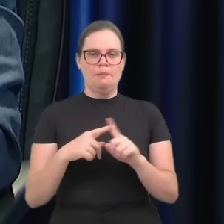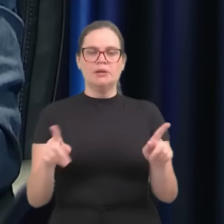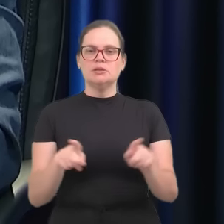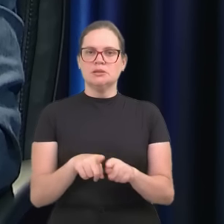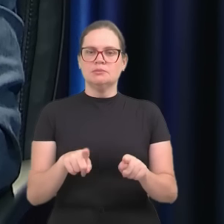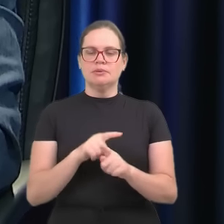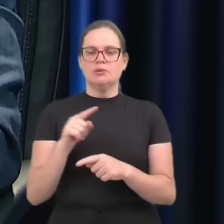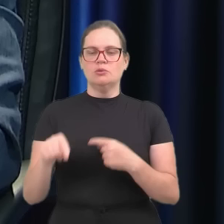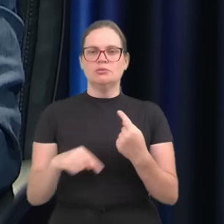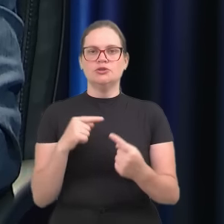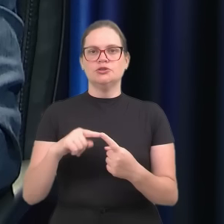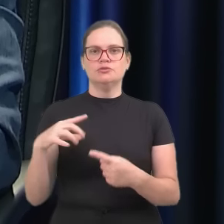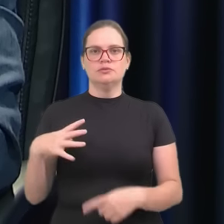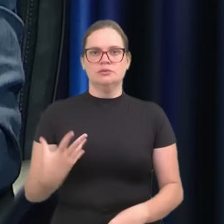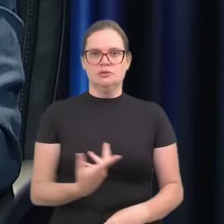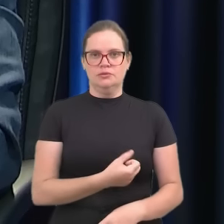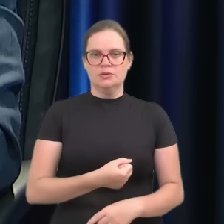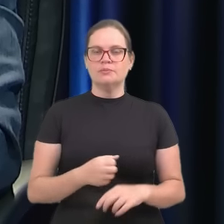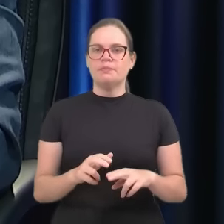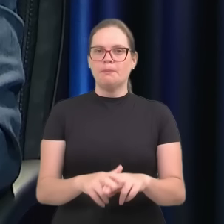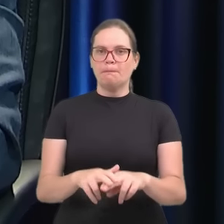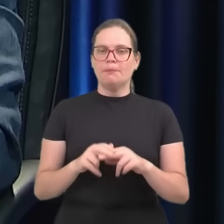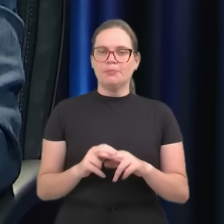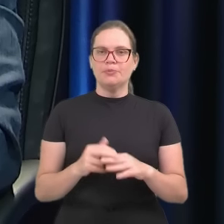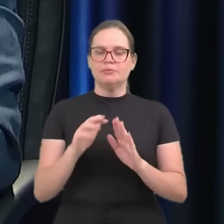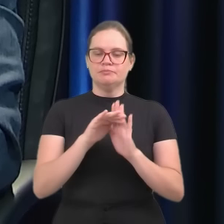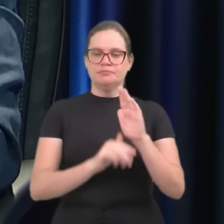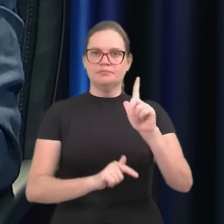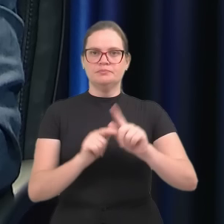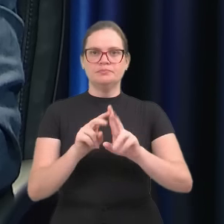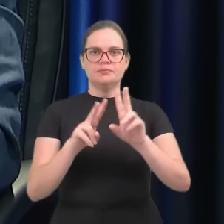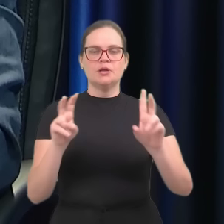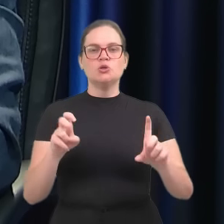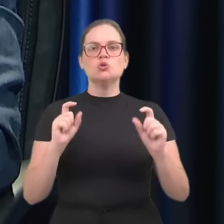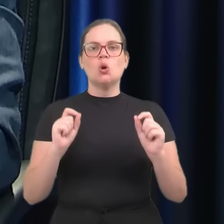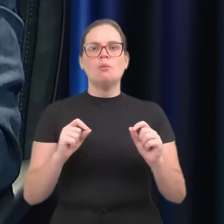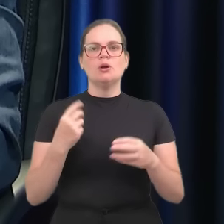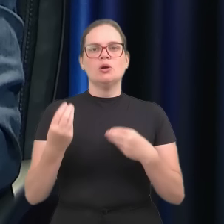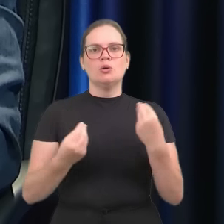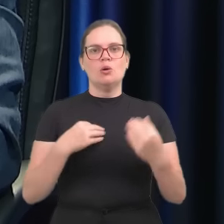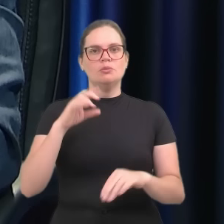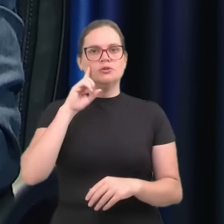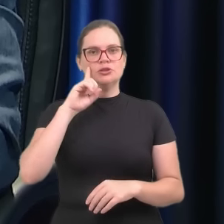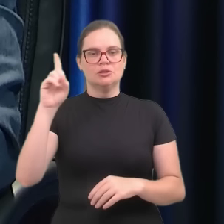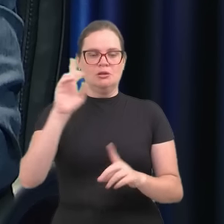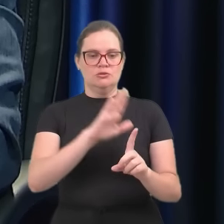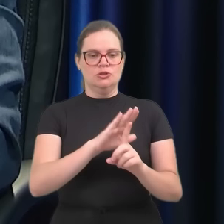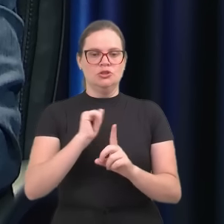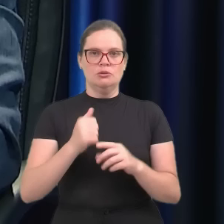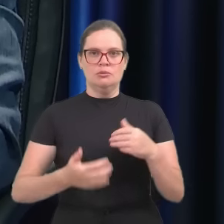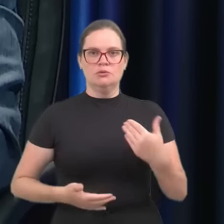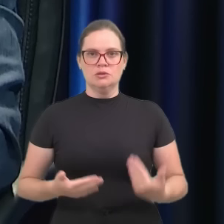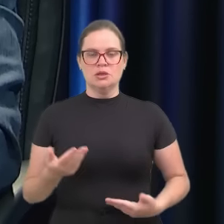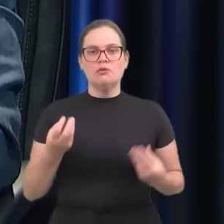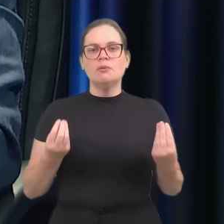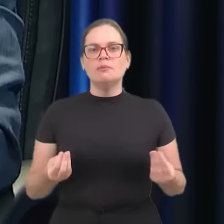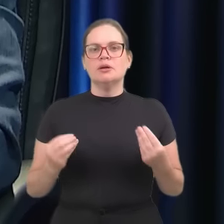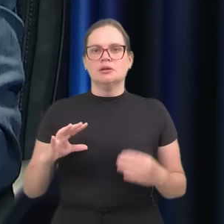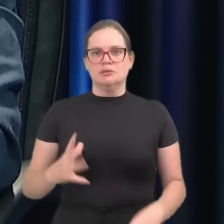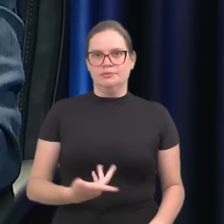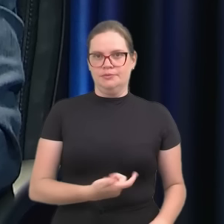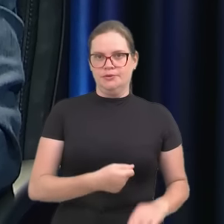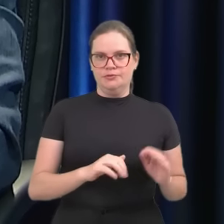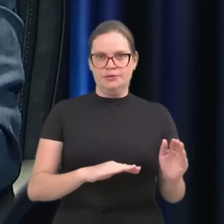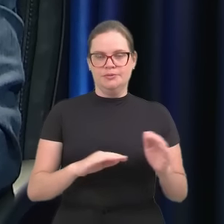salvar. Glória a Jesus. Por isso que o nosso programa é o chamado do servo. É o chamado para a salvação. Glória a Deus. E